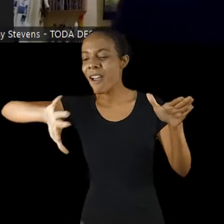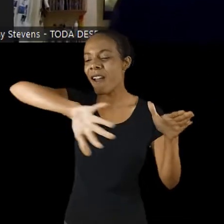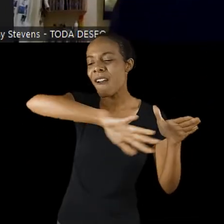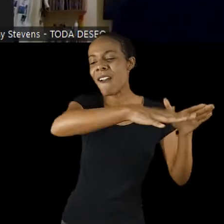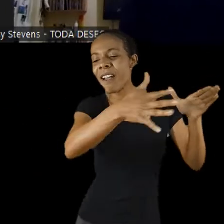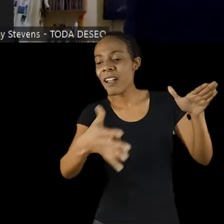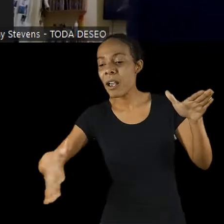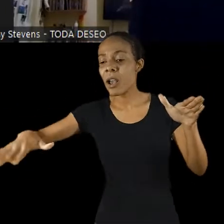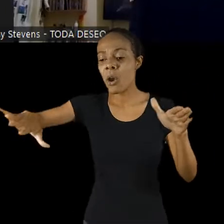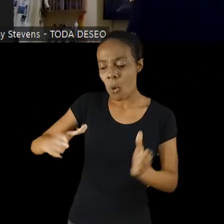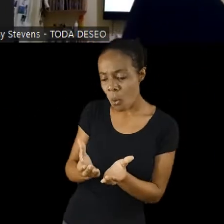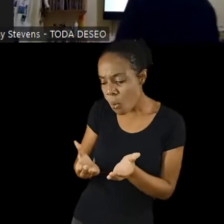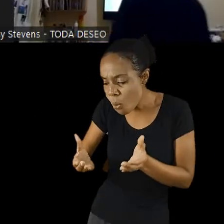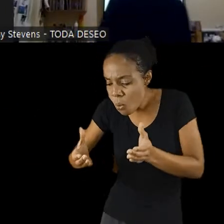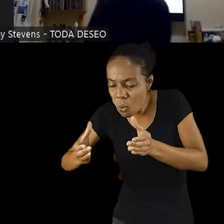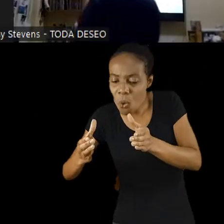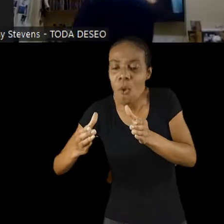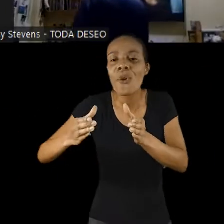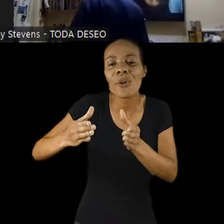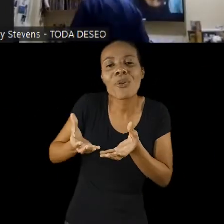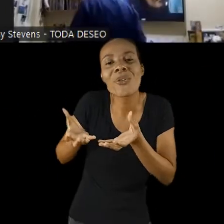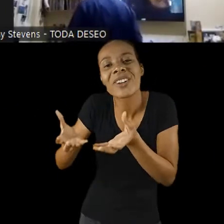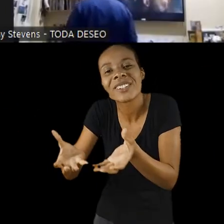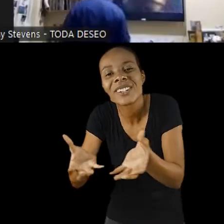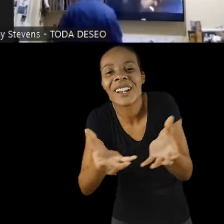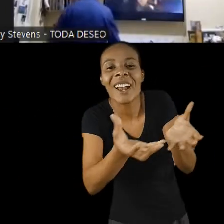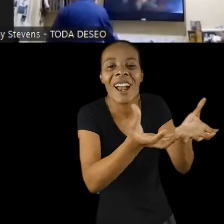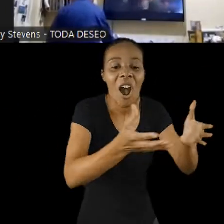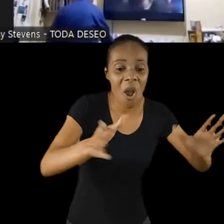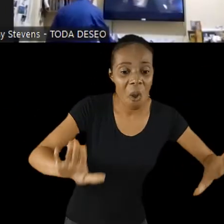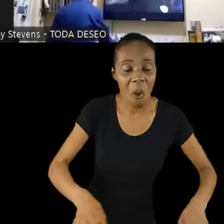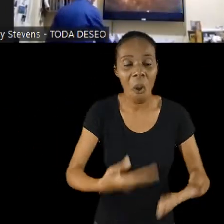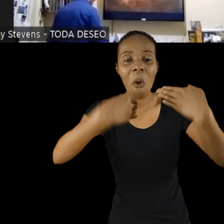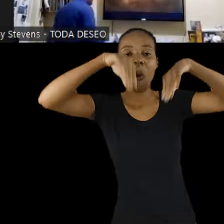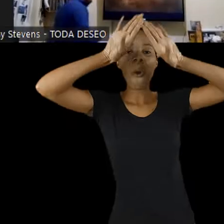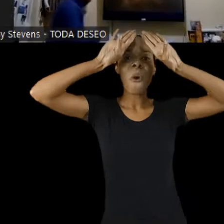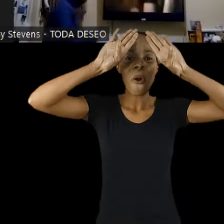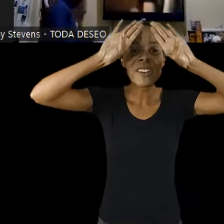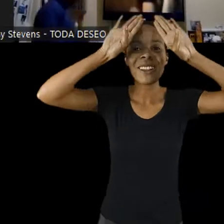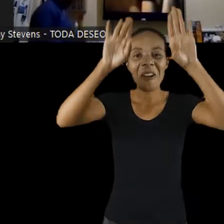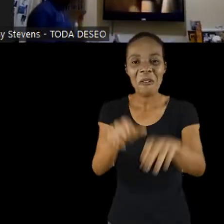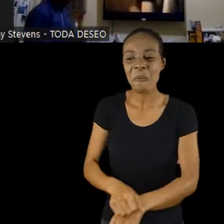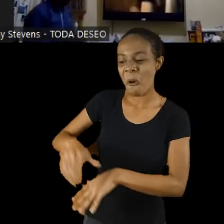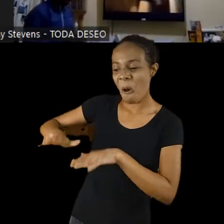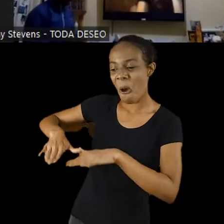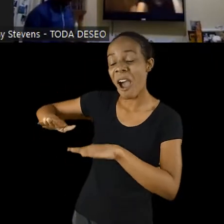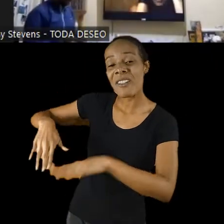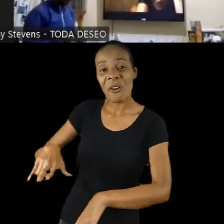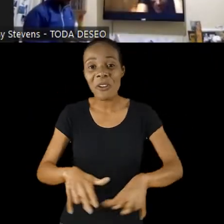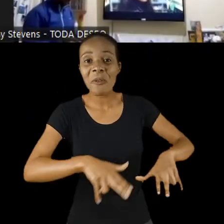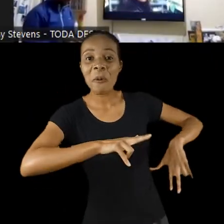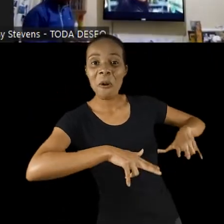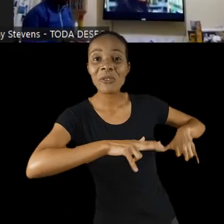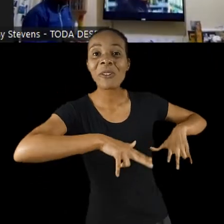De toco meu tambor pra cultuar meu orixá. Toca tambor, toca, toca